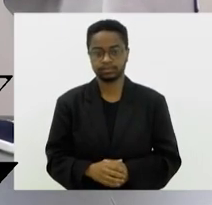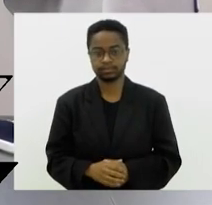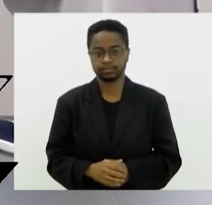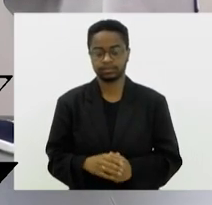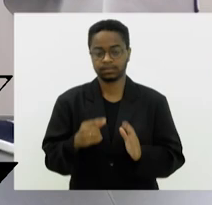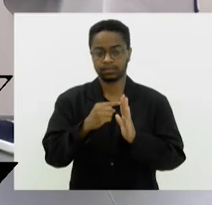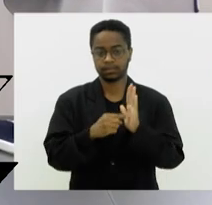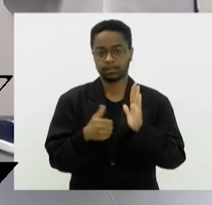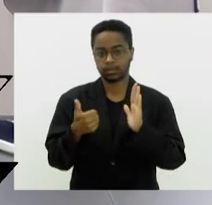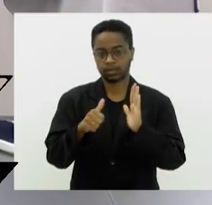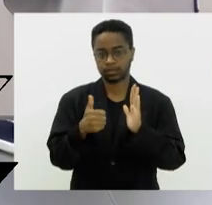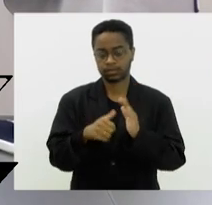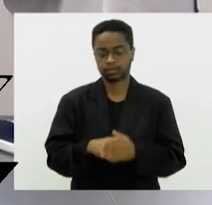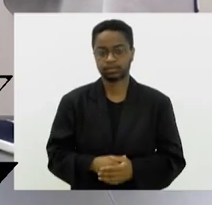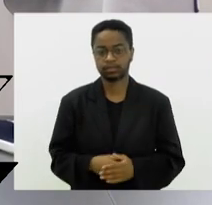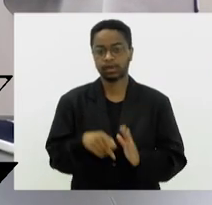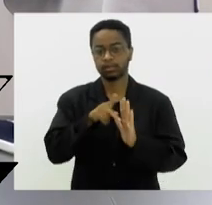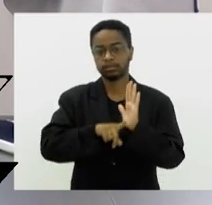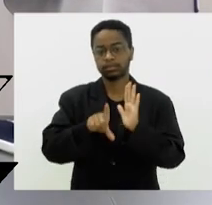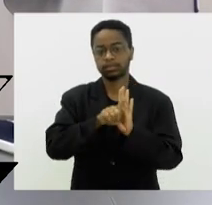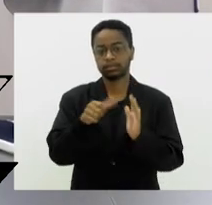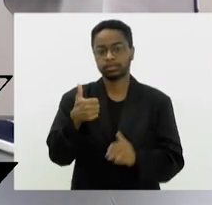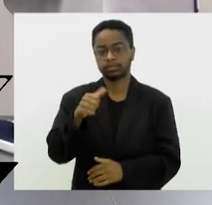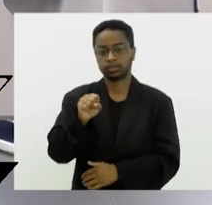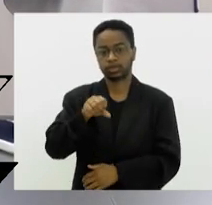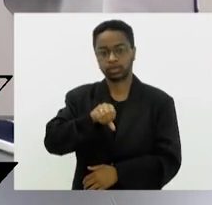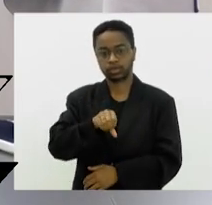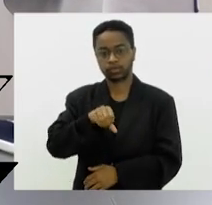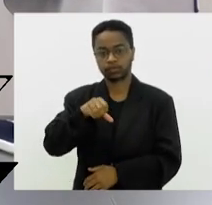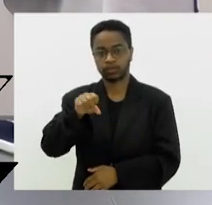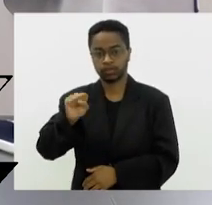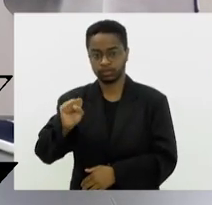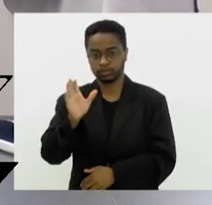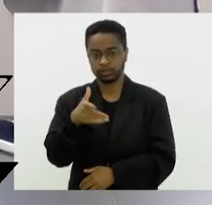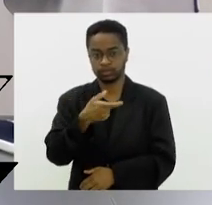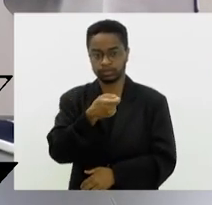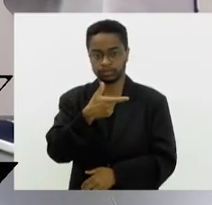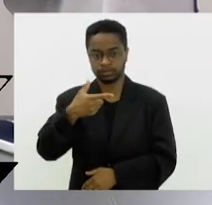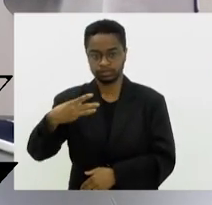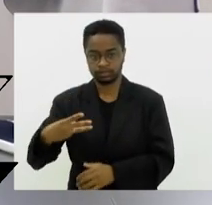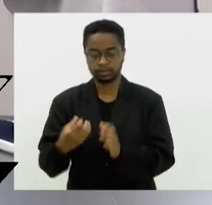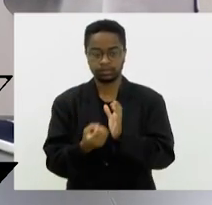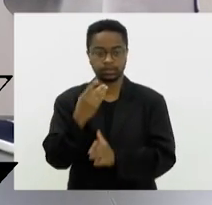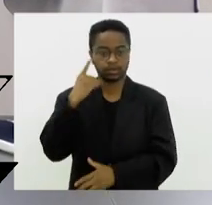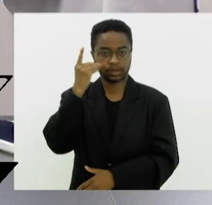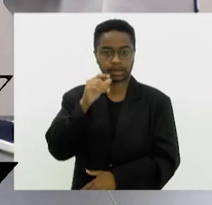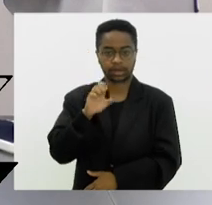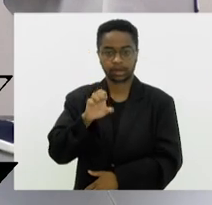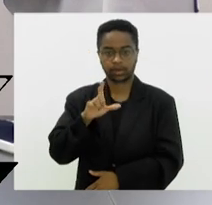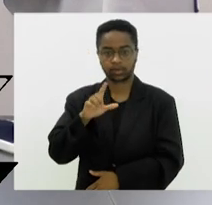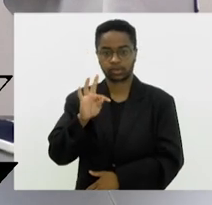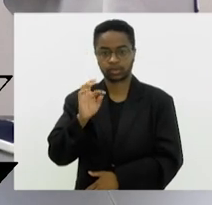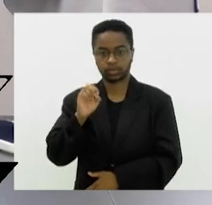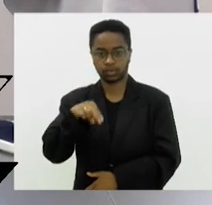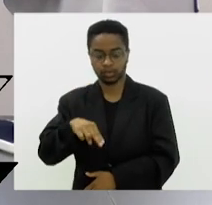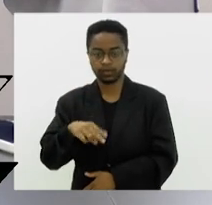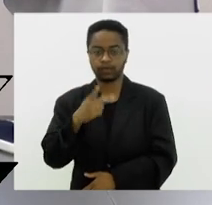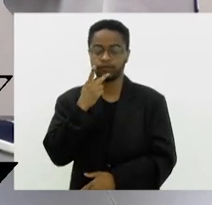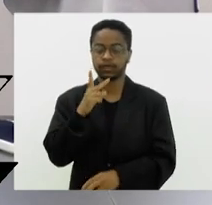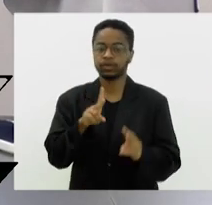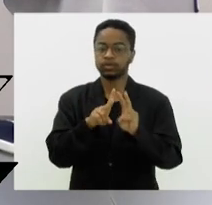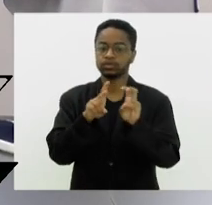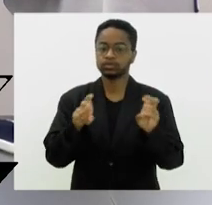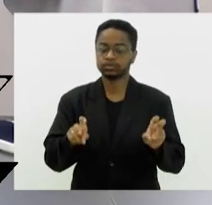da pauta. Projeto de lei 1898 de 2023, de autoria do deputado Elton Cristo, que dispõe sobre